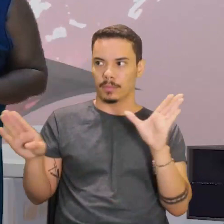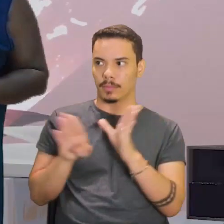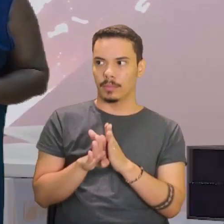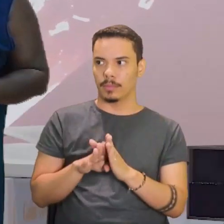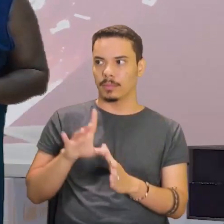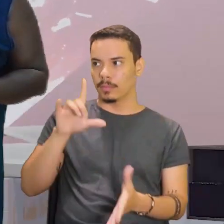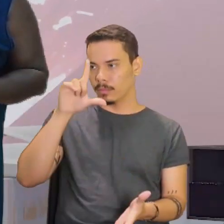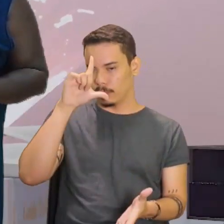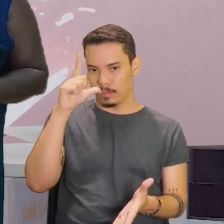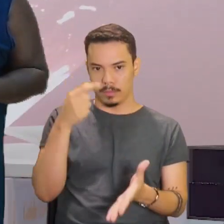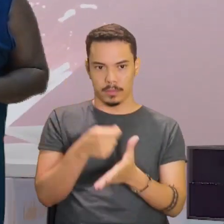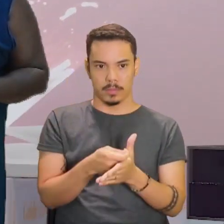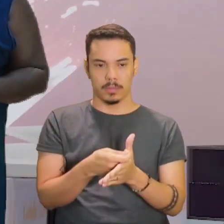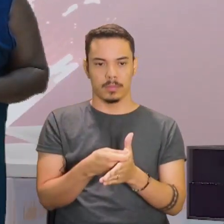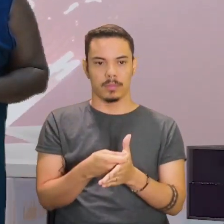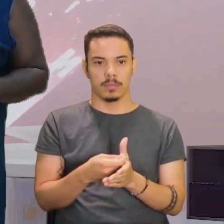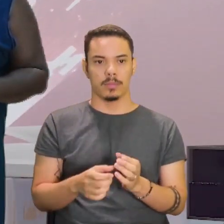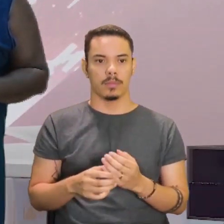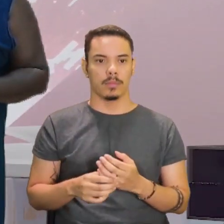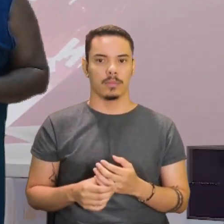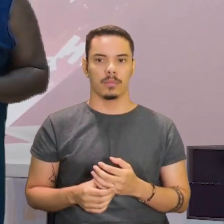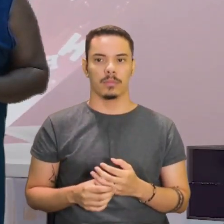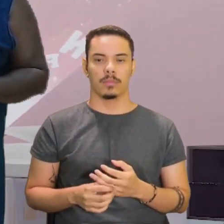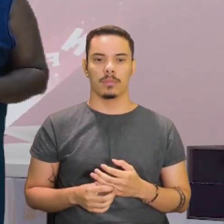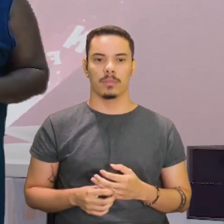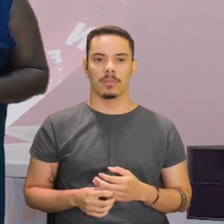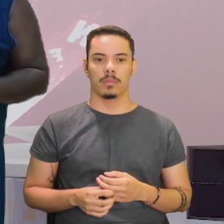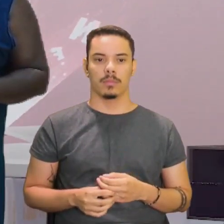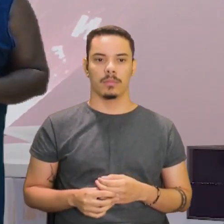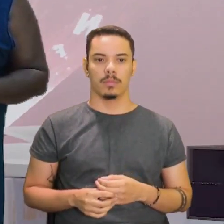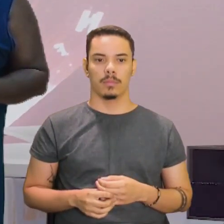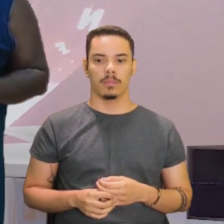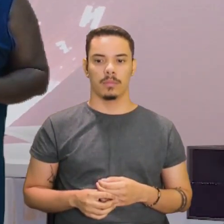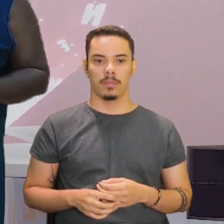tomar a decisão e pegar aí o seu barquinho para ir para o lugar, né,